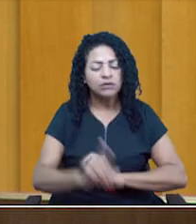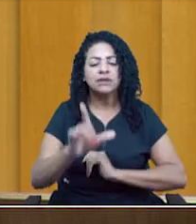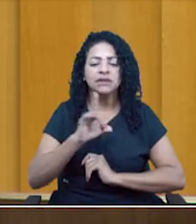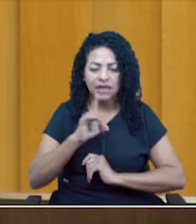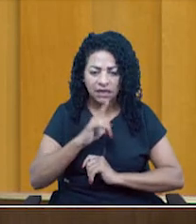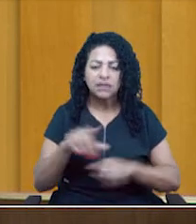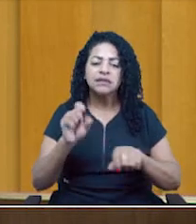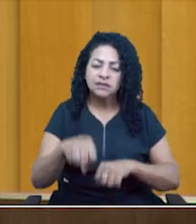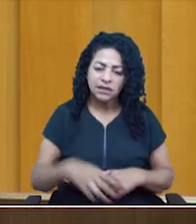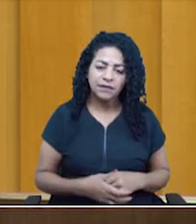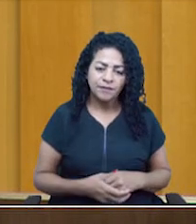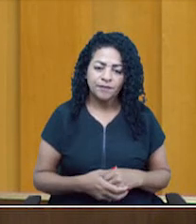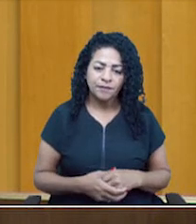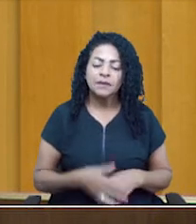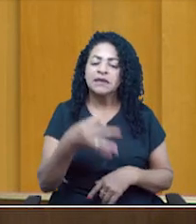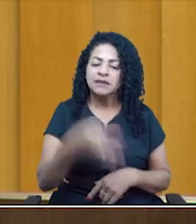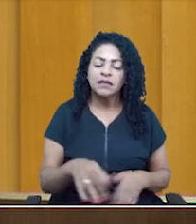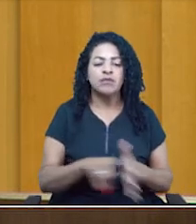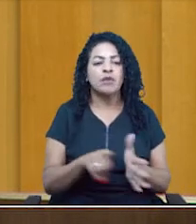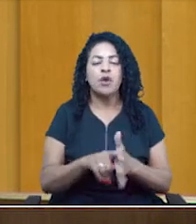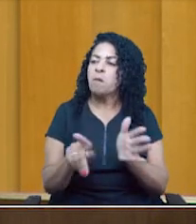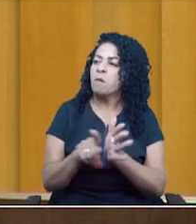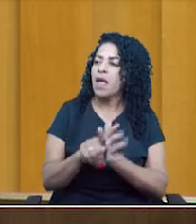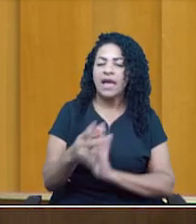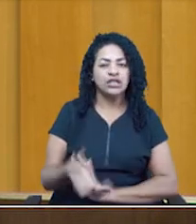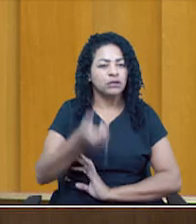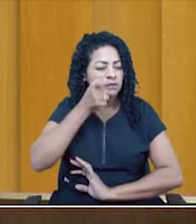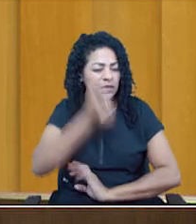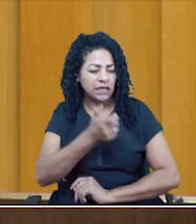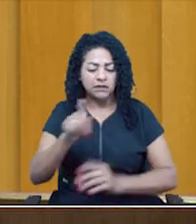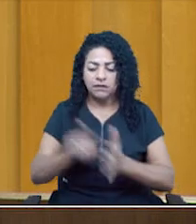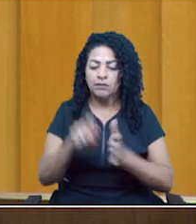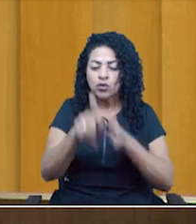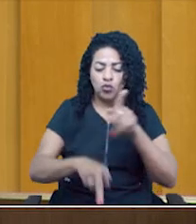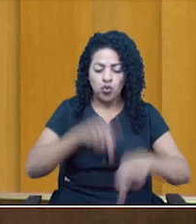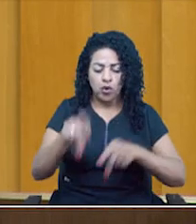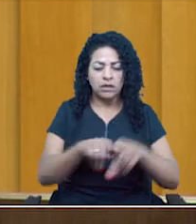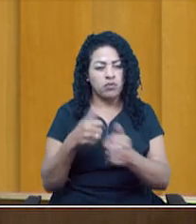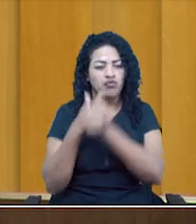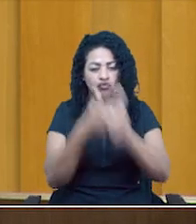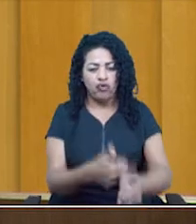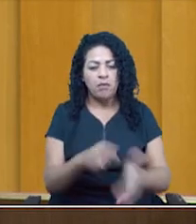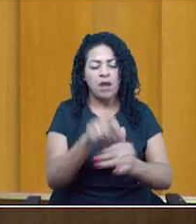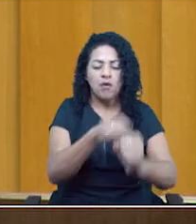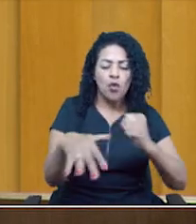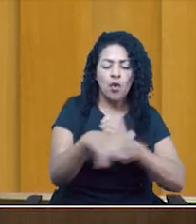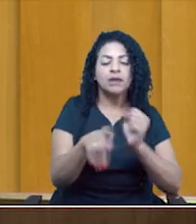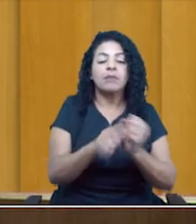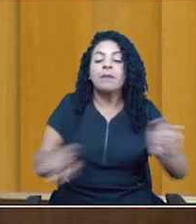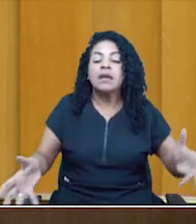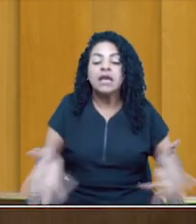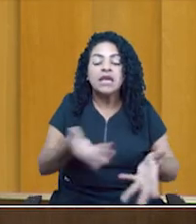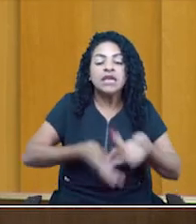sobre assuntos que sejam de interesse público para os diferentes segmentos sociais e que envolvam as ações do Poder Judiciário. E aí